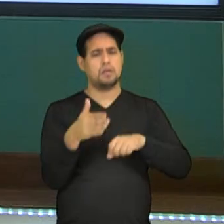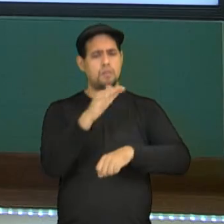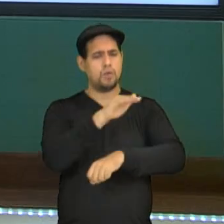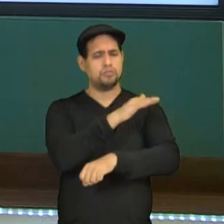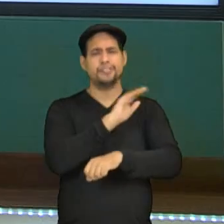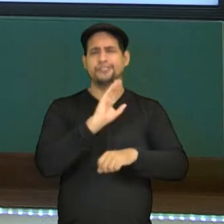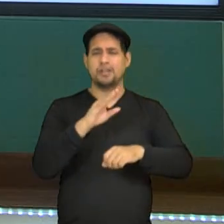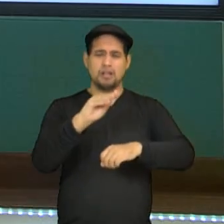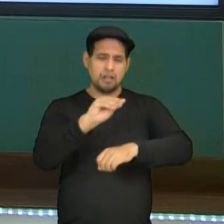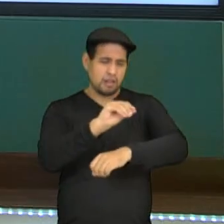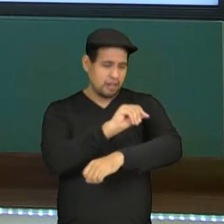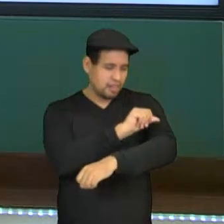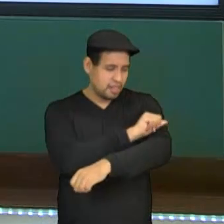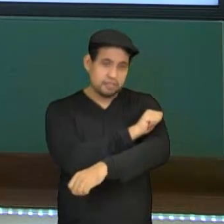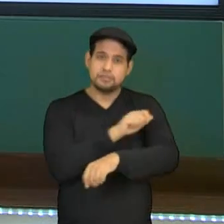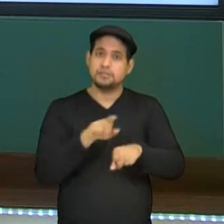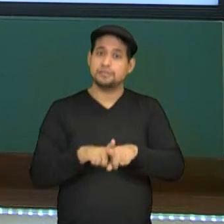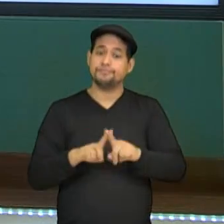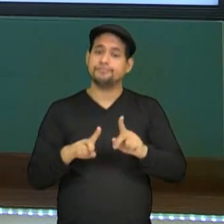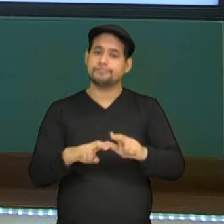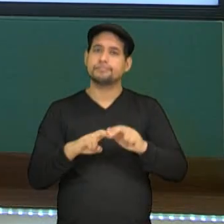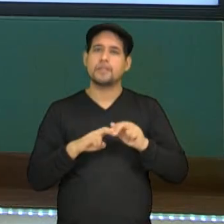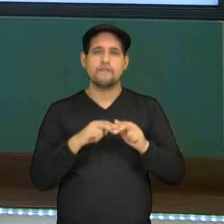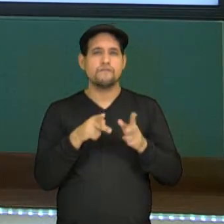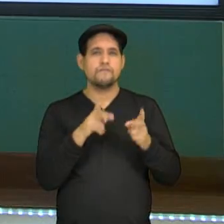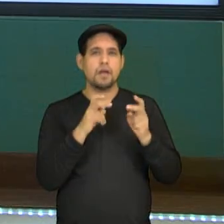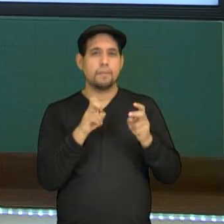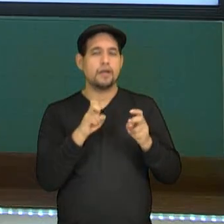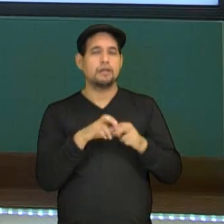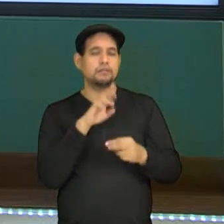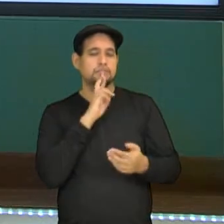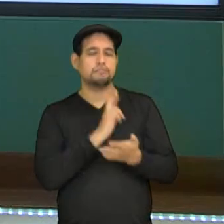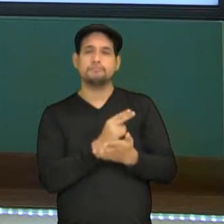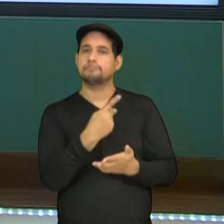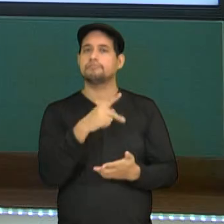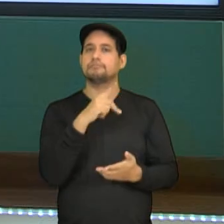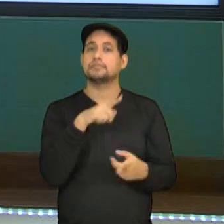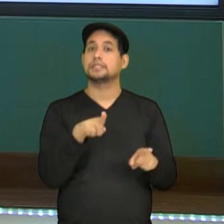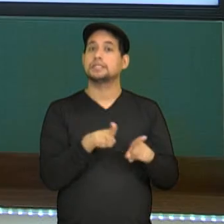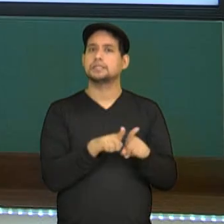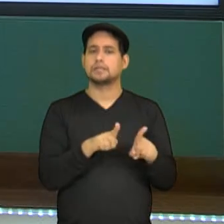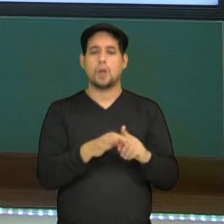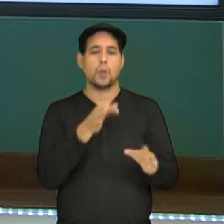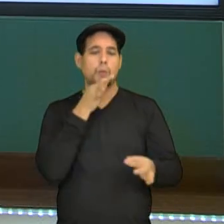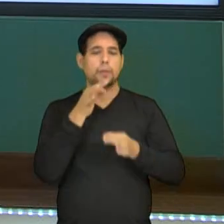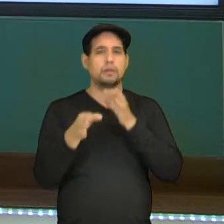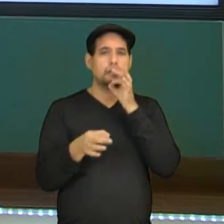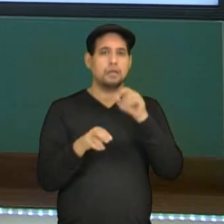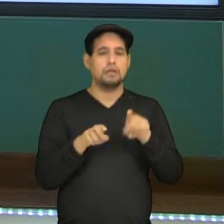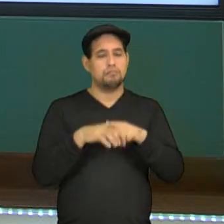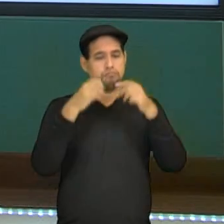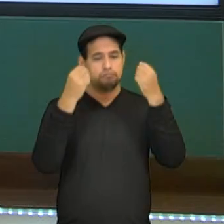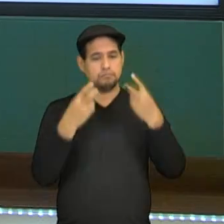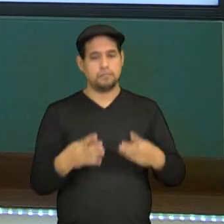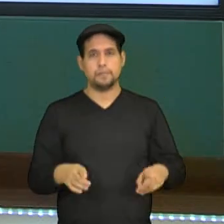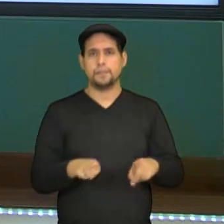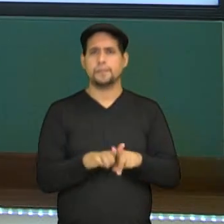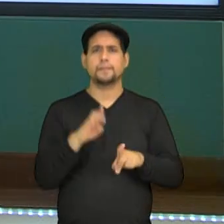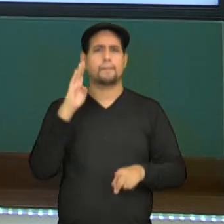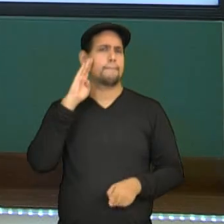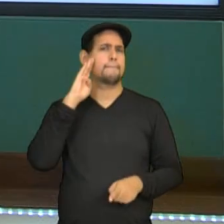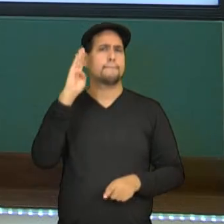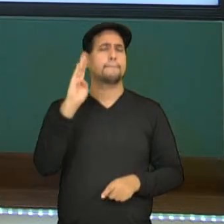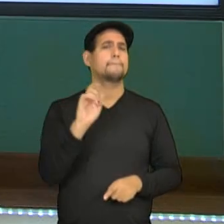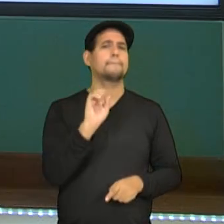já desgastadas pelo tempo. E isso é que você vai indicar na sua resposta. A Quina sugere que você indique os